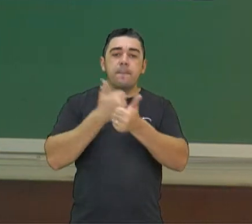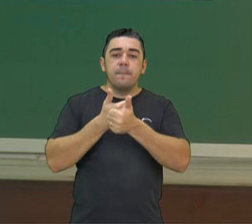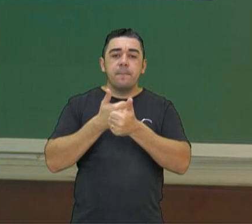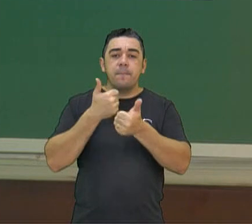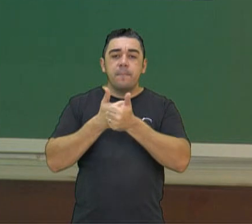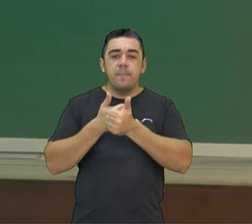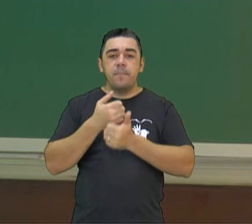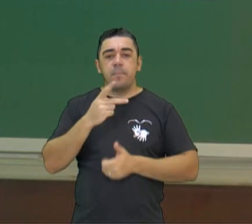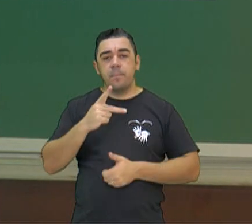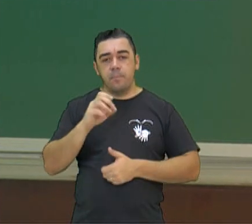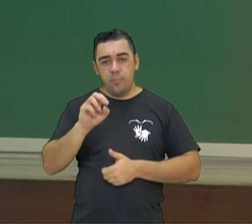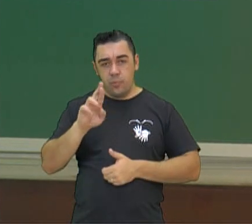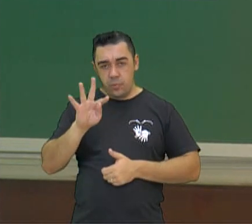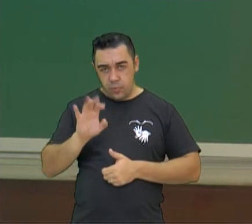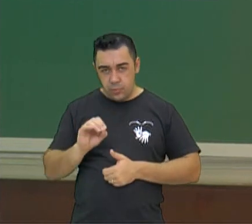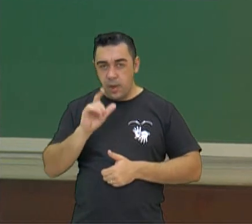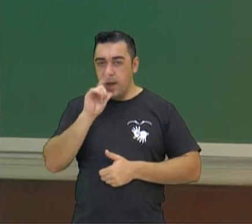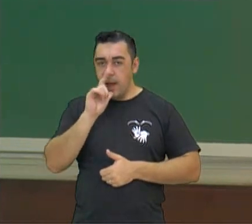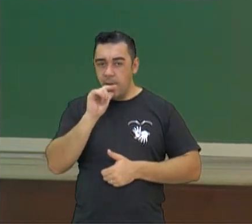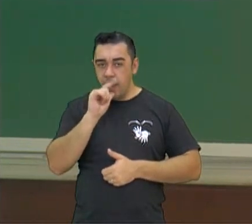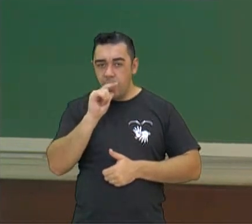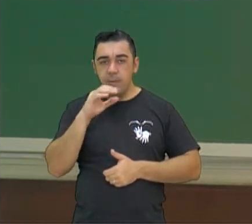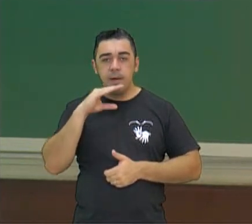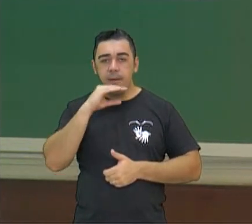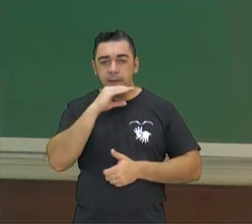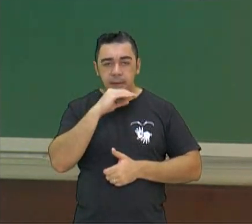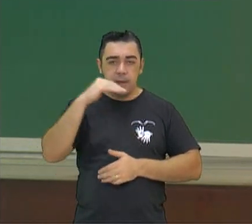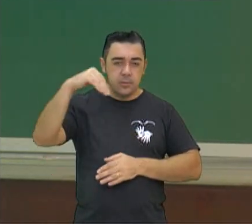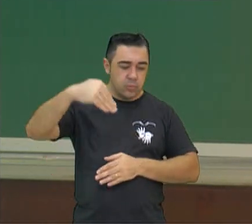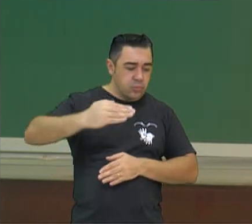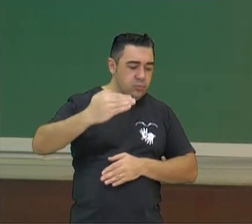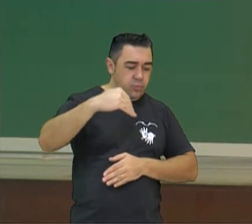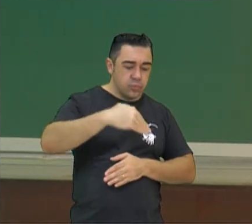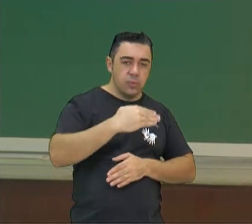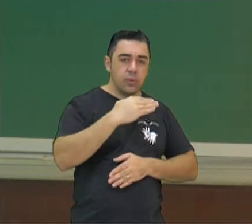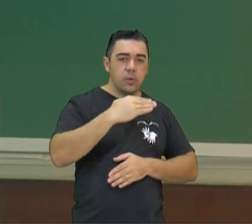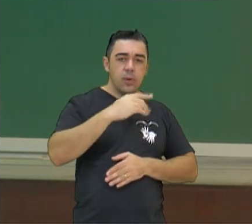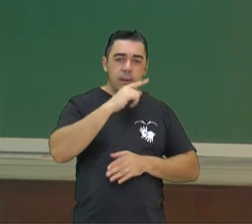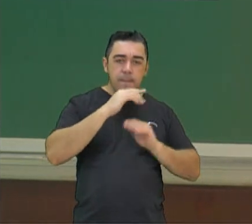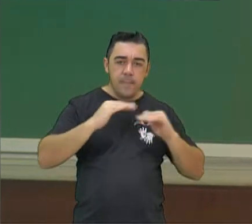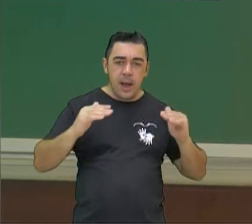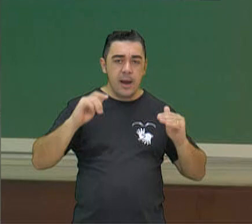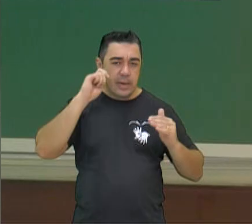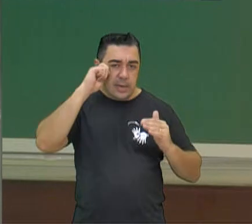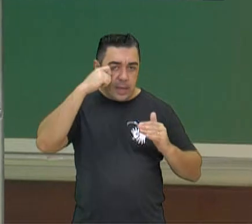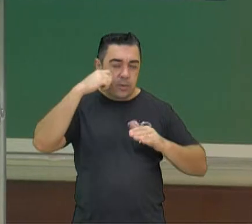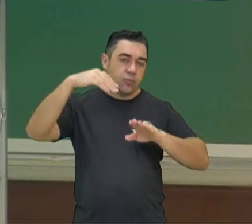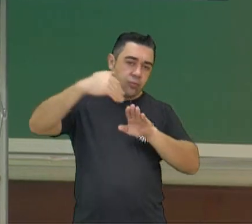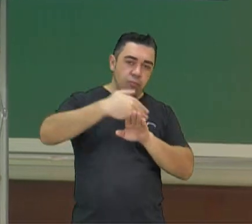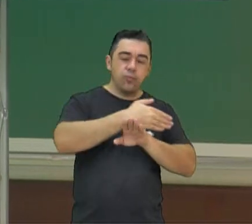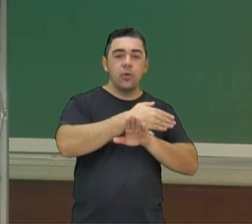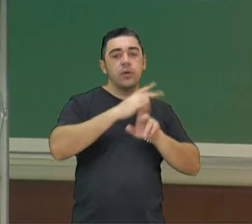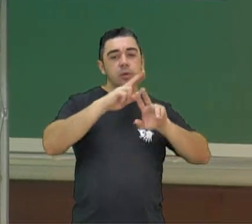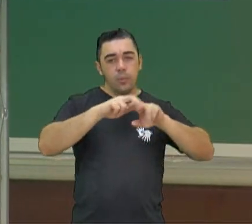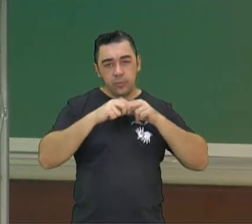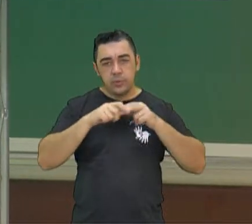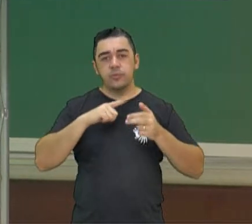porto, vir pelas águas quentes do Mar Negro e conseguir rodar pelo mundo. Então ela mantém ali